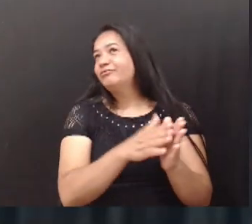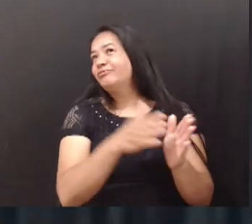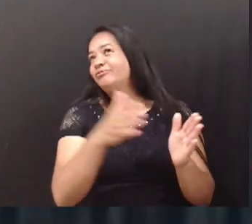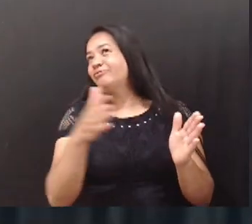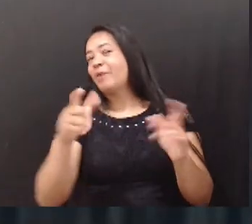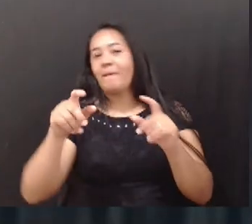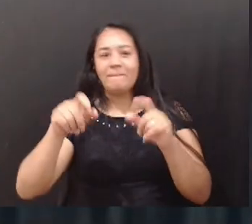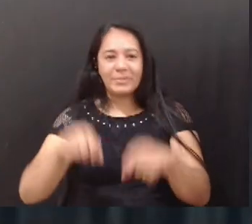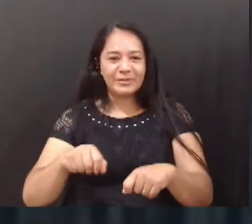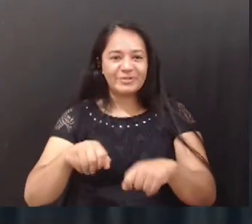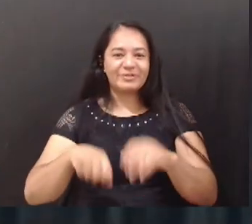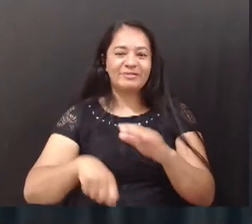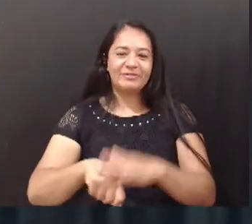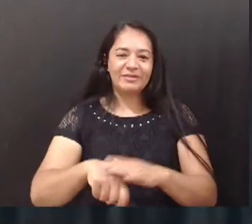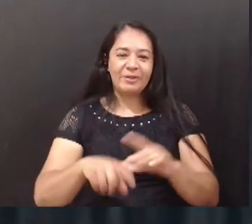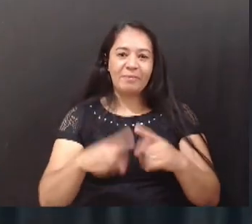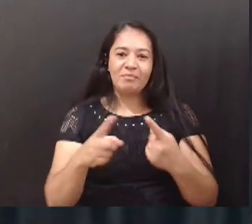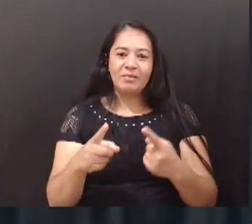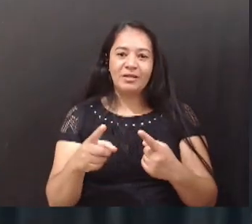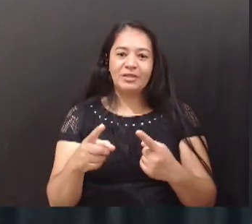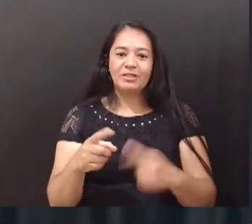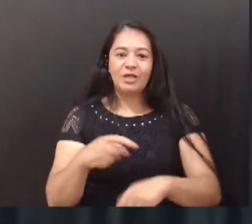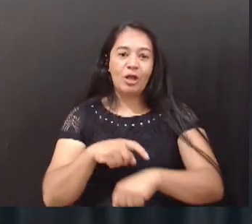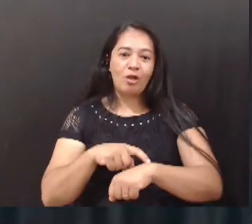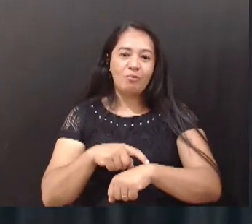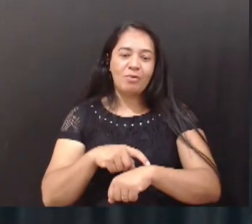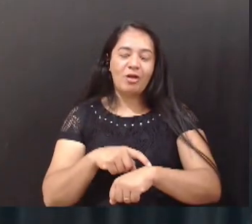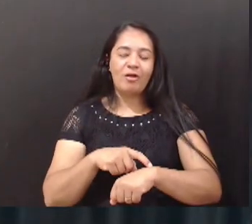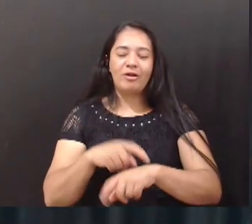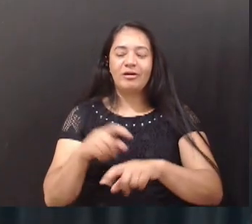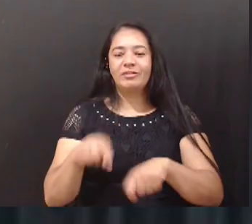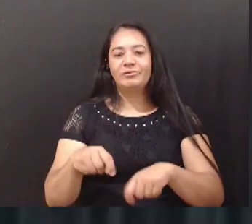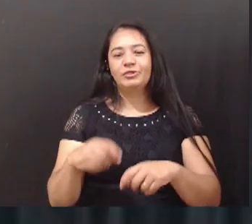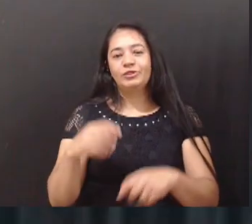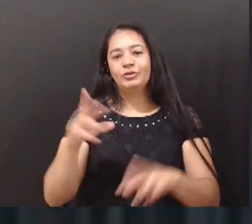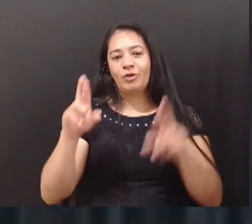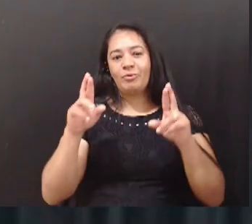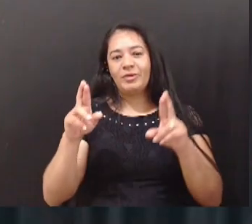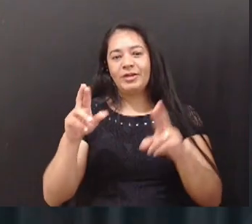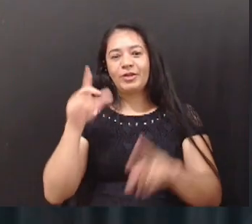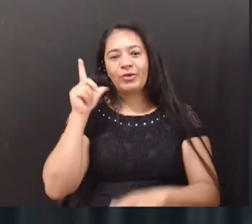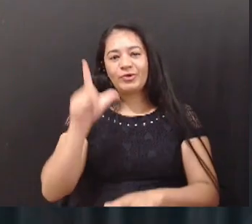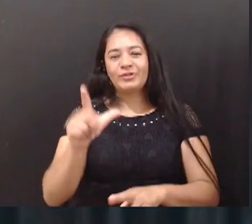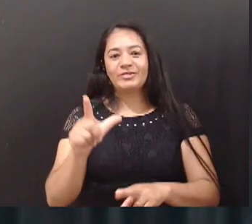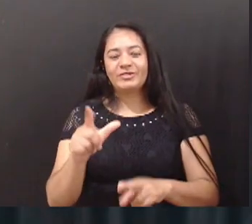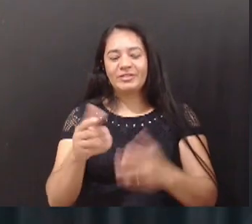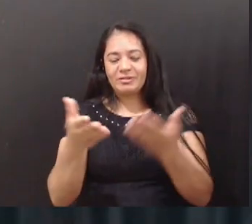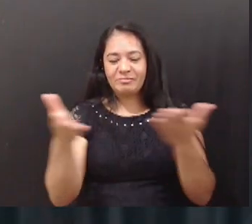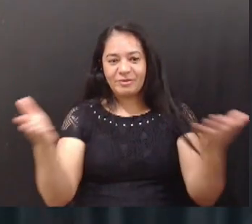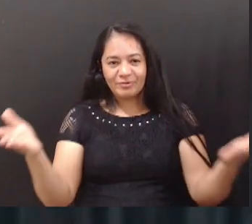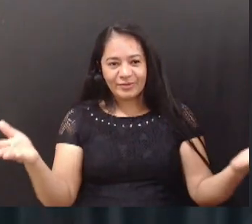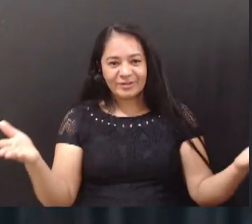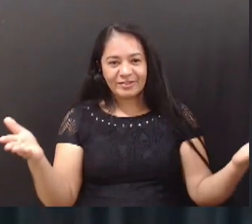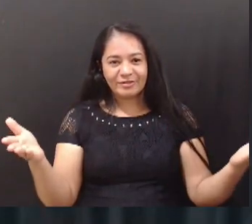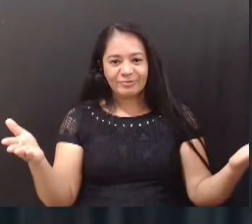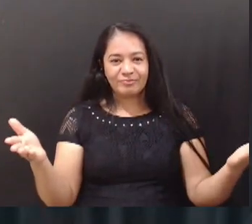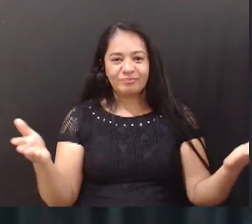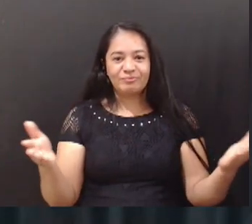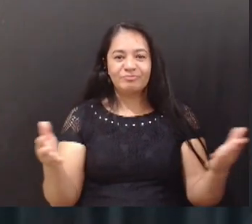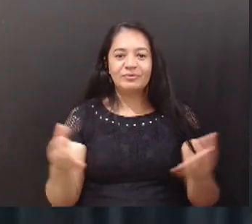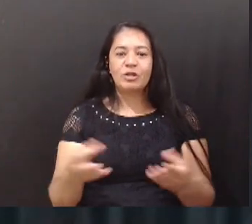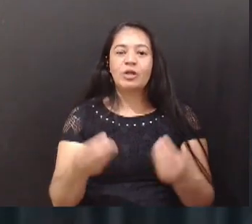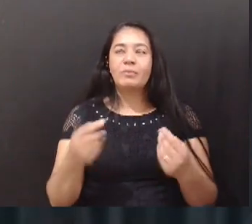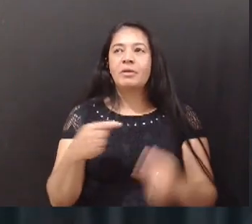né? Mas como a gente tem 1 hora, espero que tenha trazido para os nossos telespectadores aí algo para eles